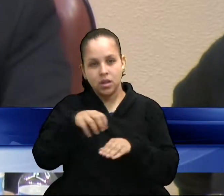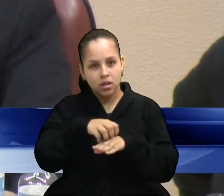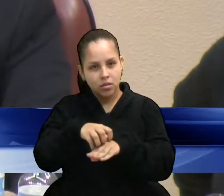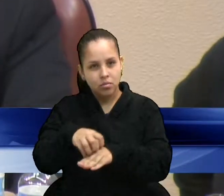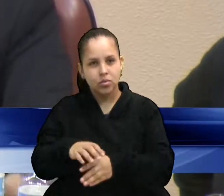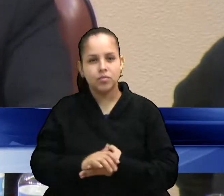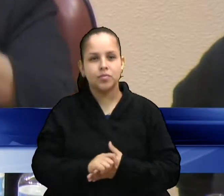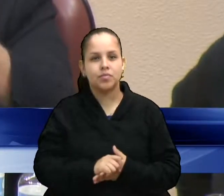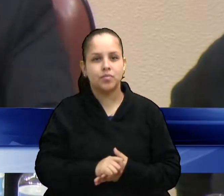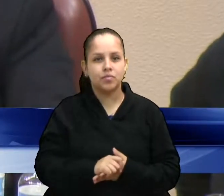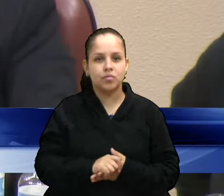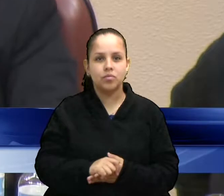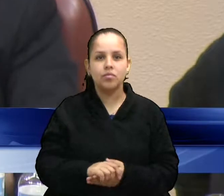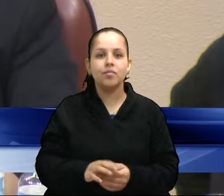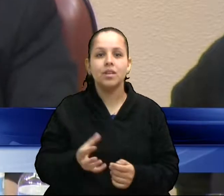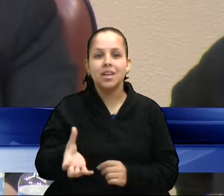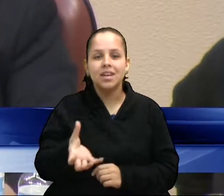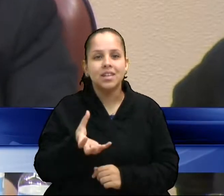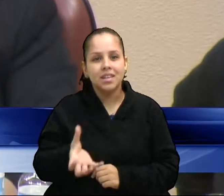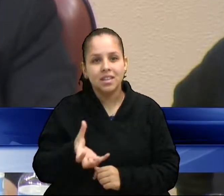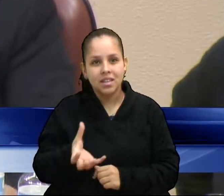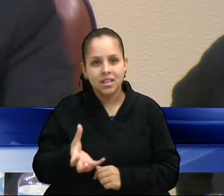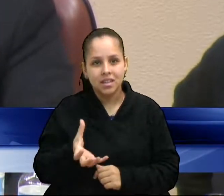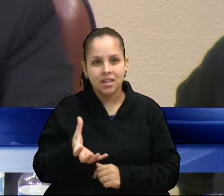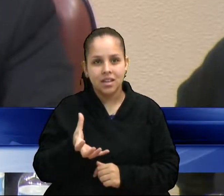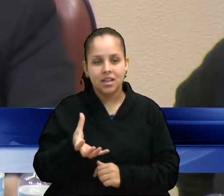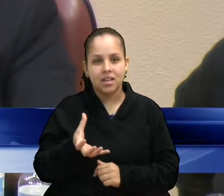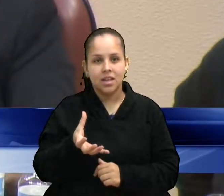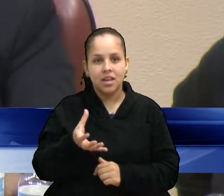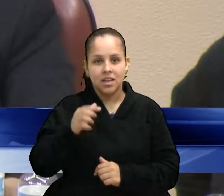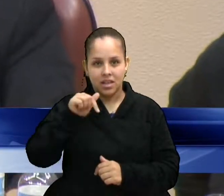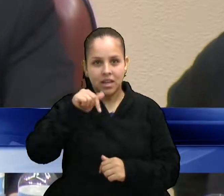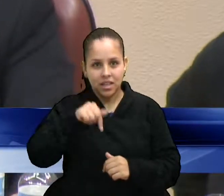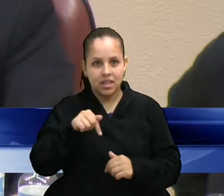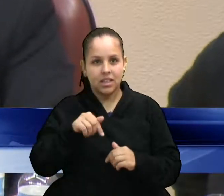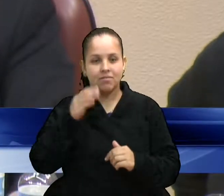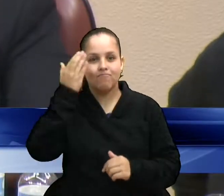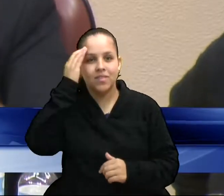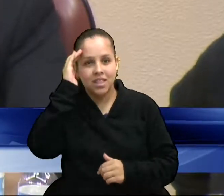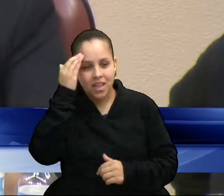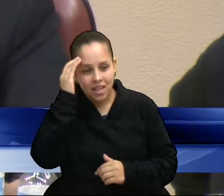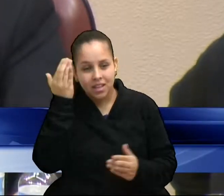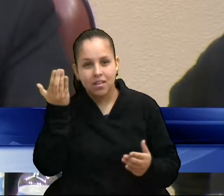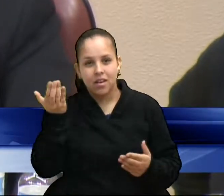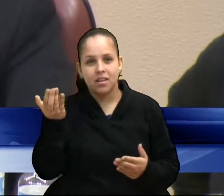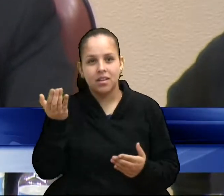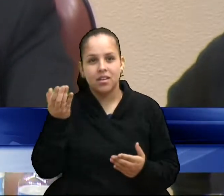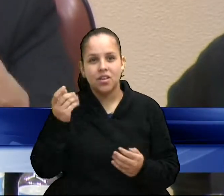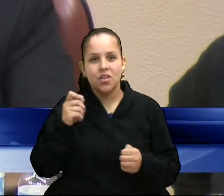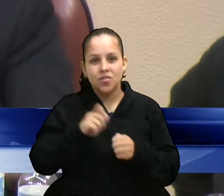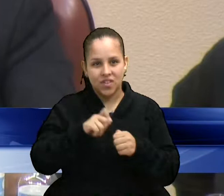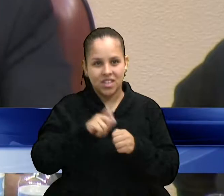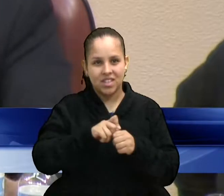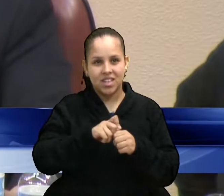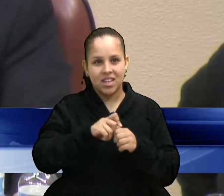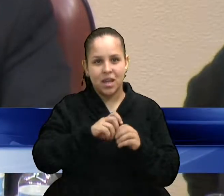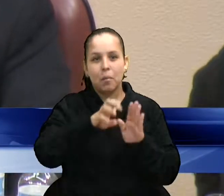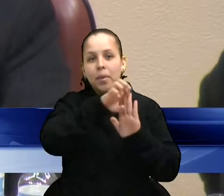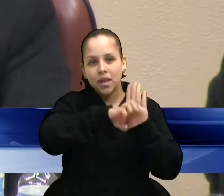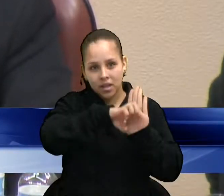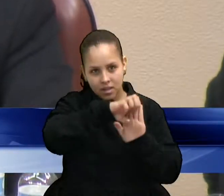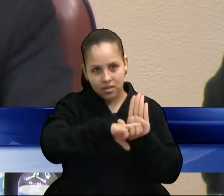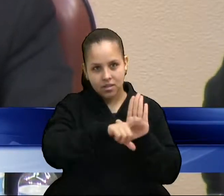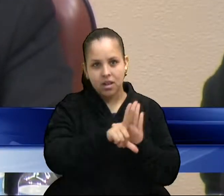vereador Rafael, tenha a consciência, né, de fazer emendas com